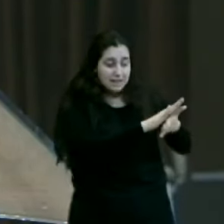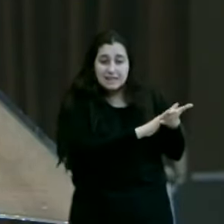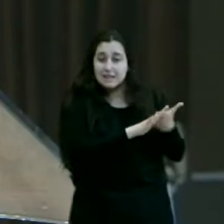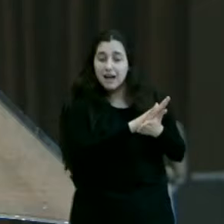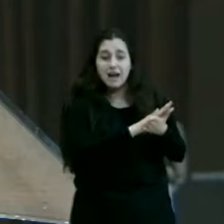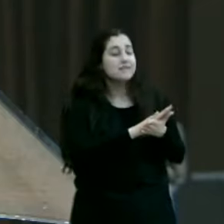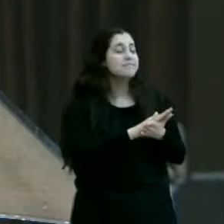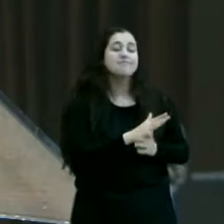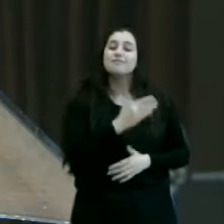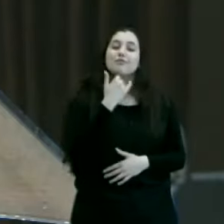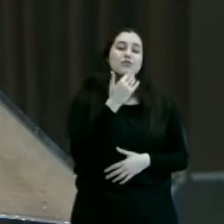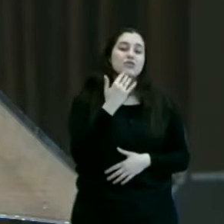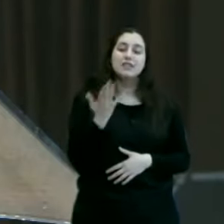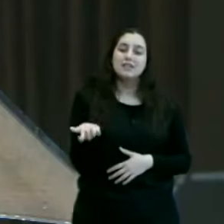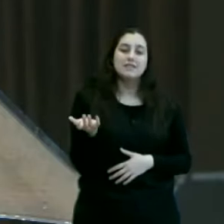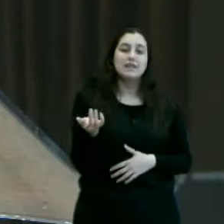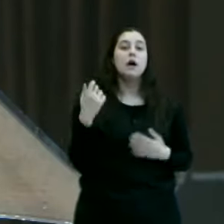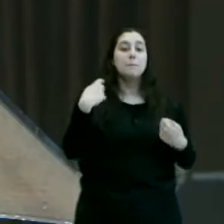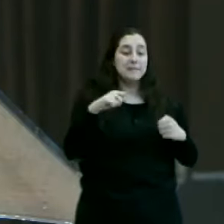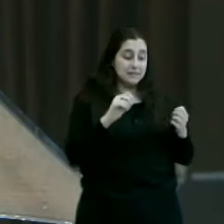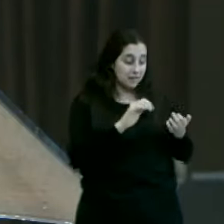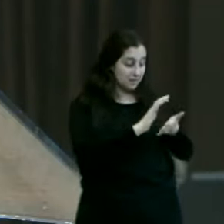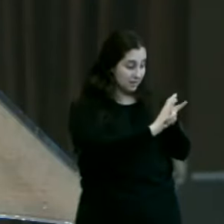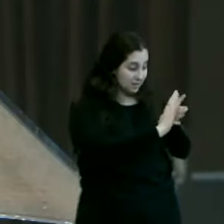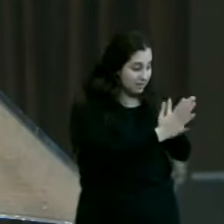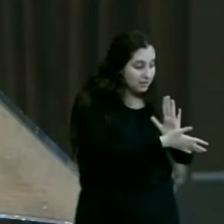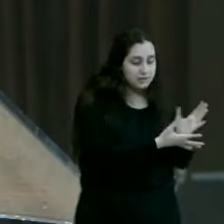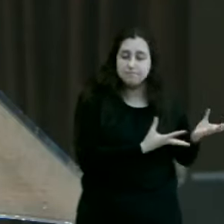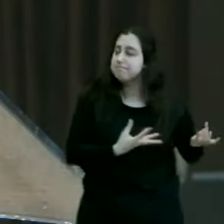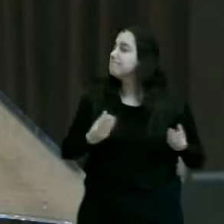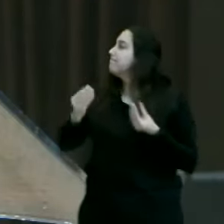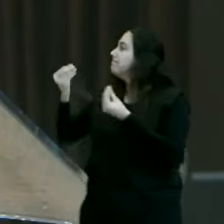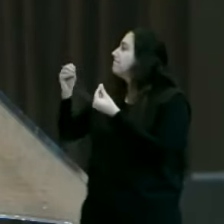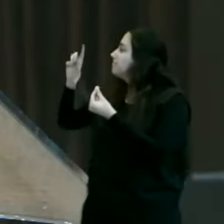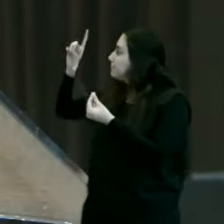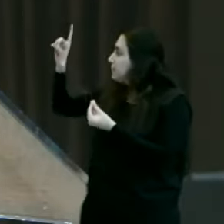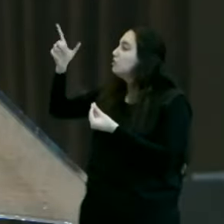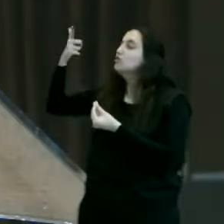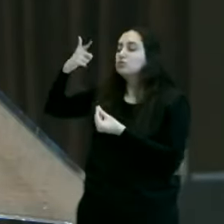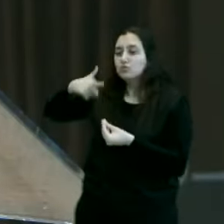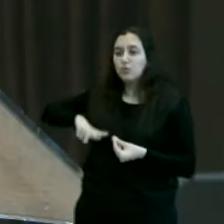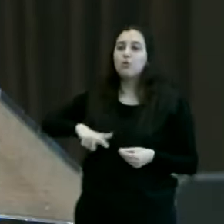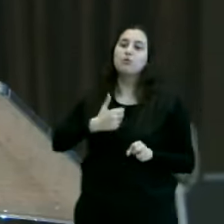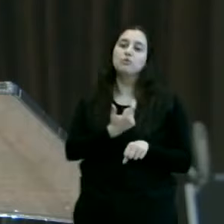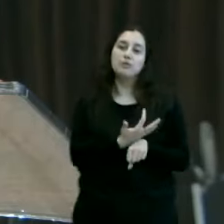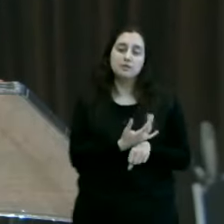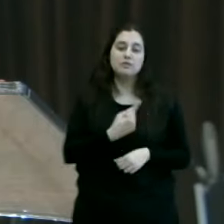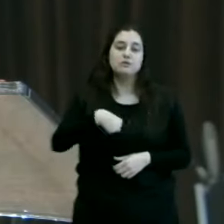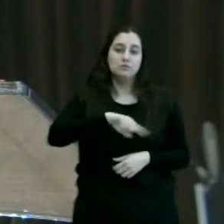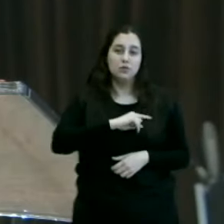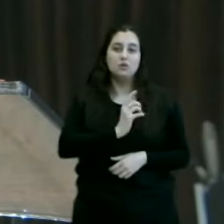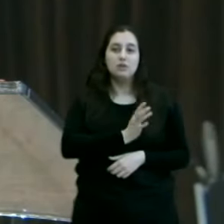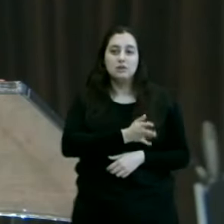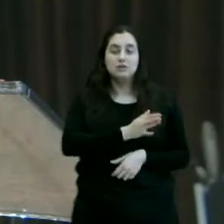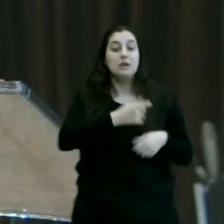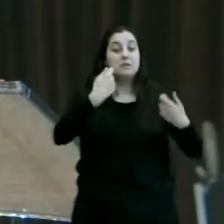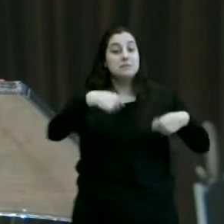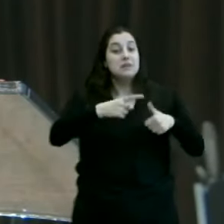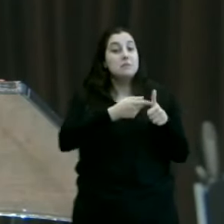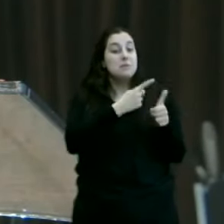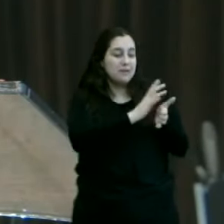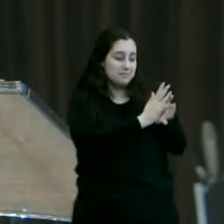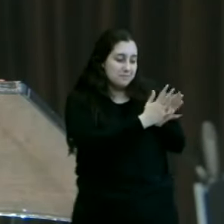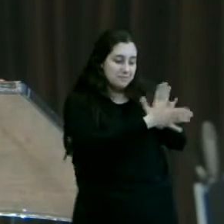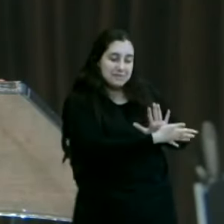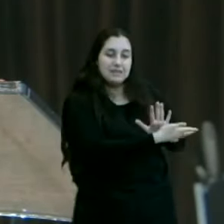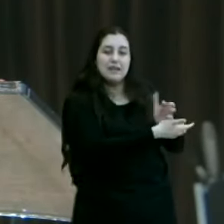ao Senhor, o avivamento não virá no nosso coração. É preciso destruir os ídolos